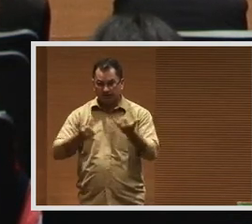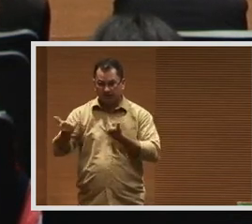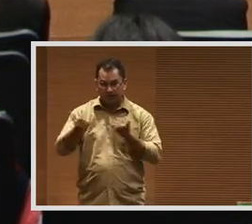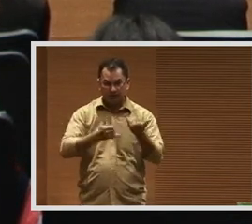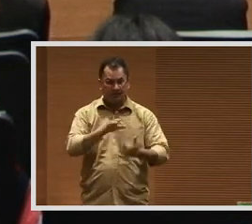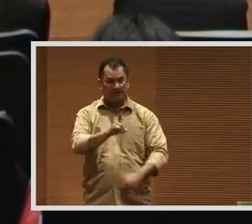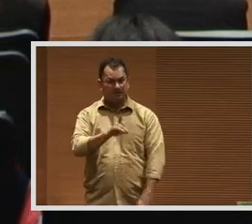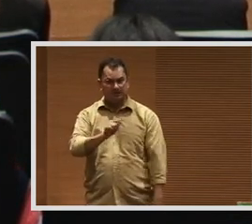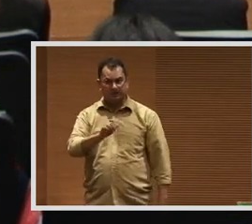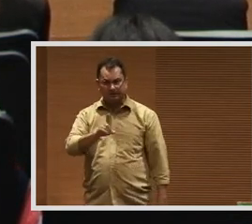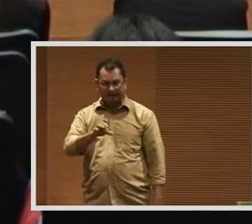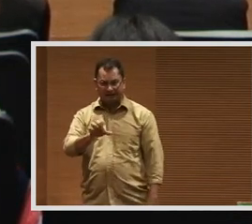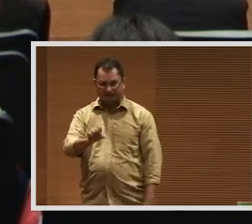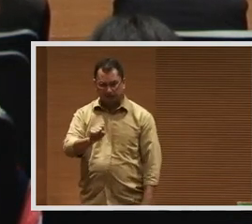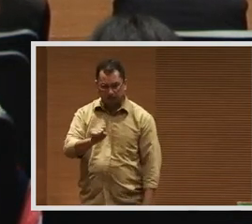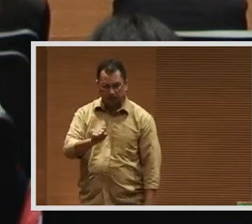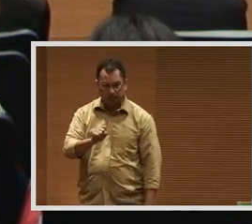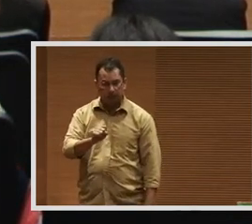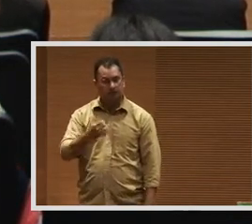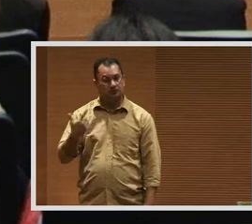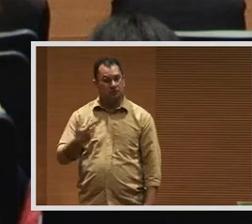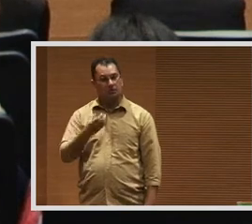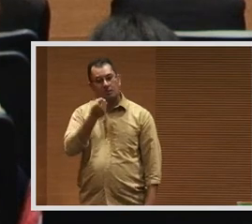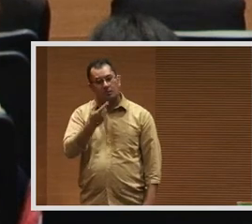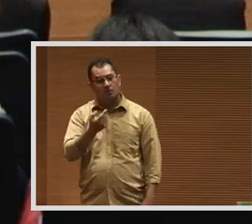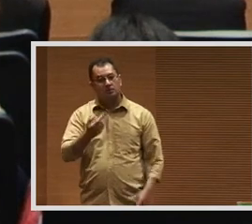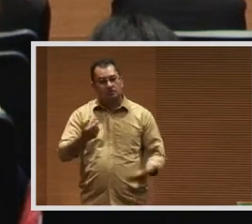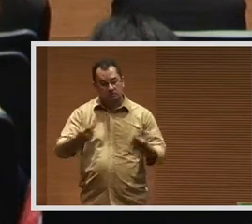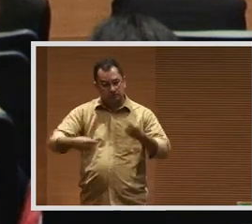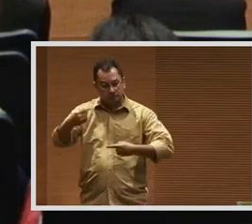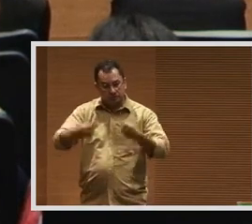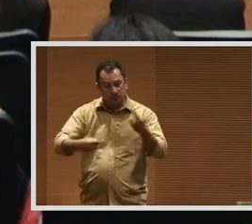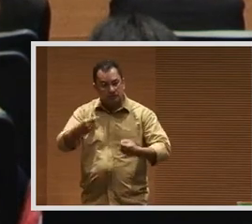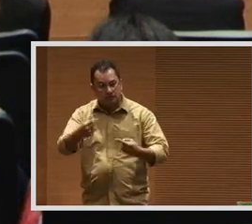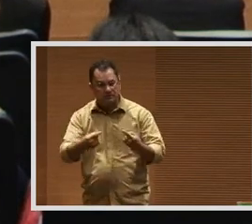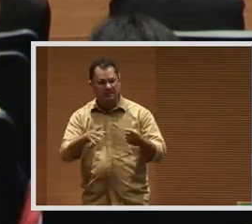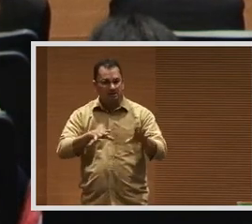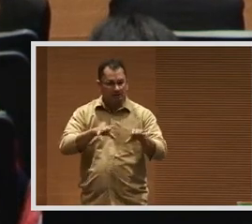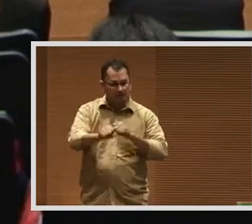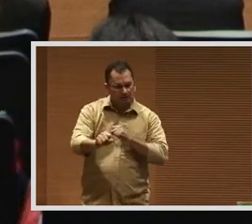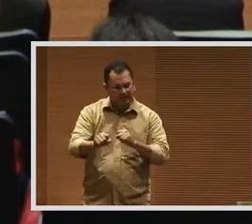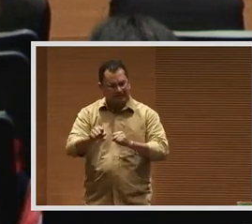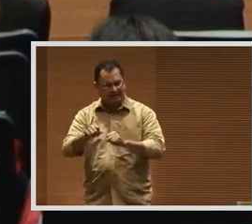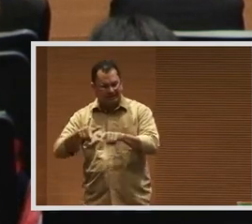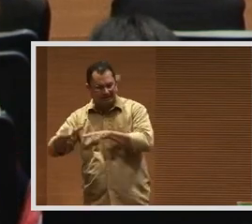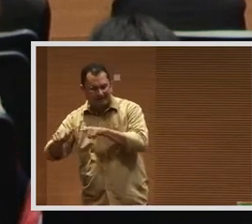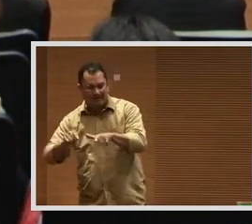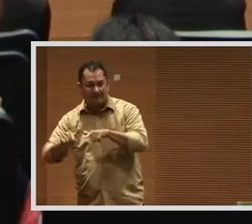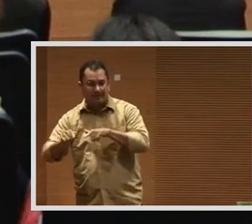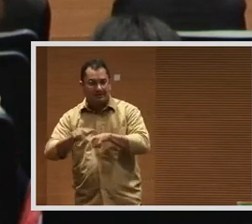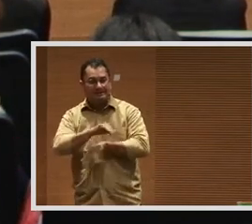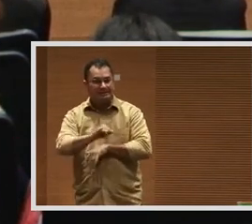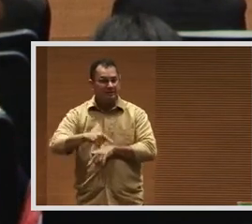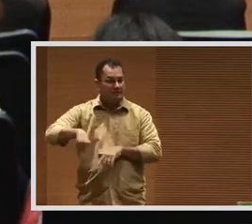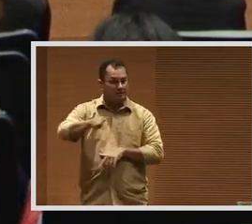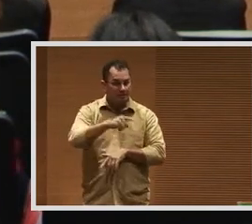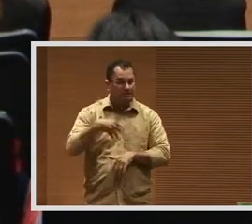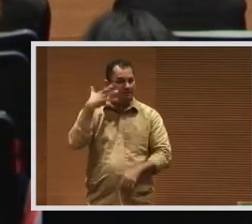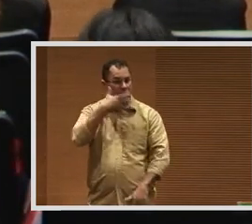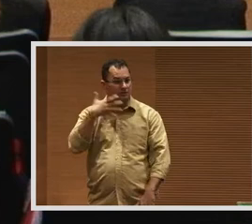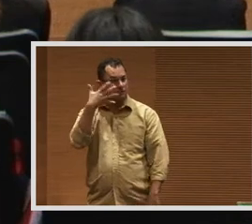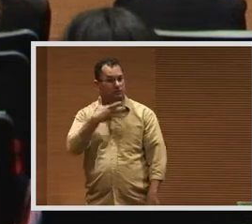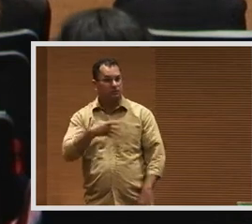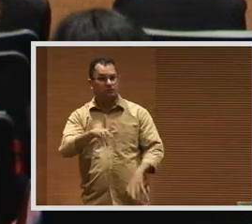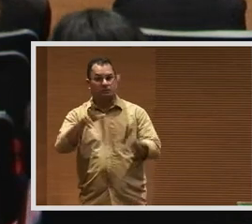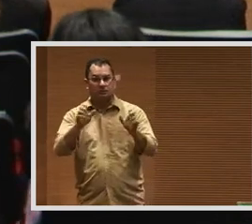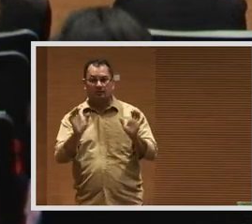vou puxar essa questão um pouco para a gente discutir formação e trabalho, já que a gente está falando tanto nos médicos aqui,